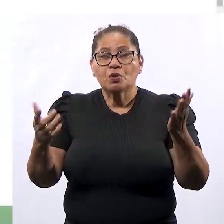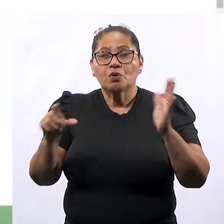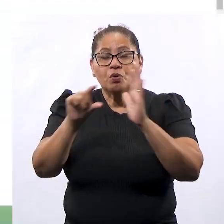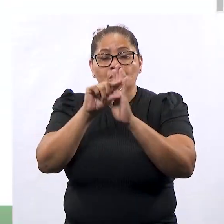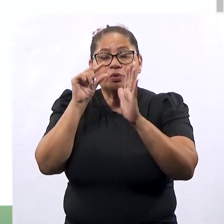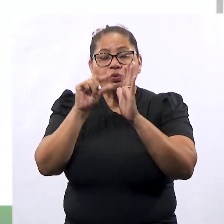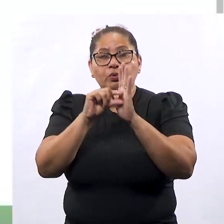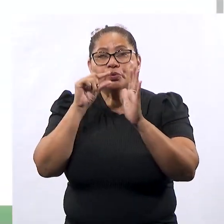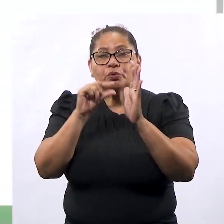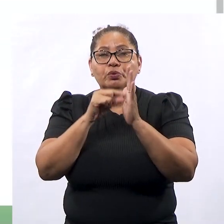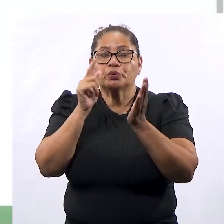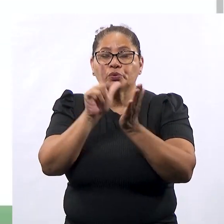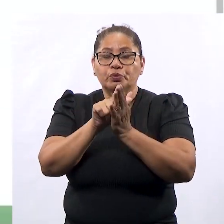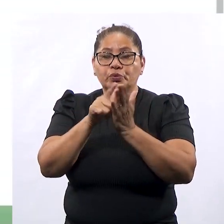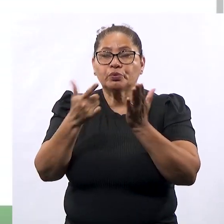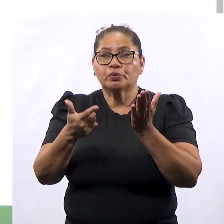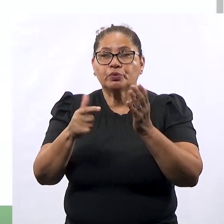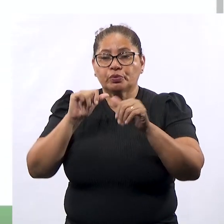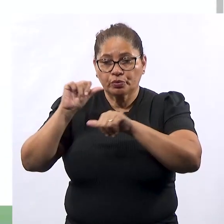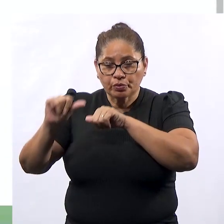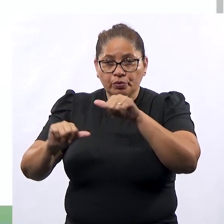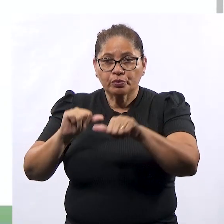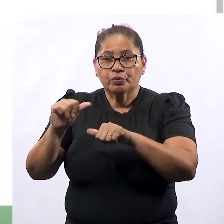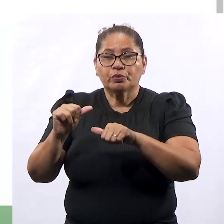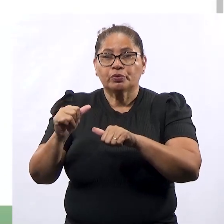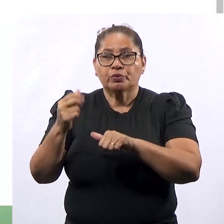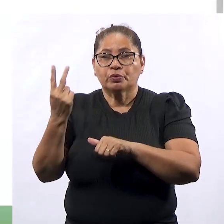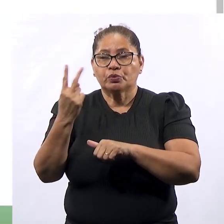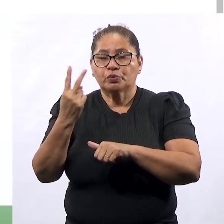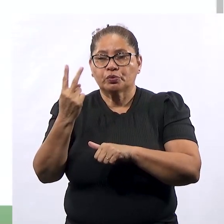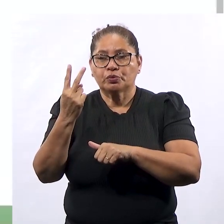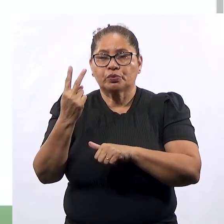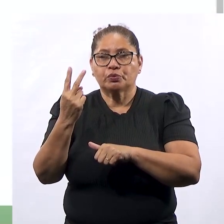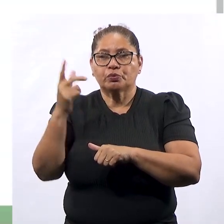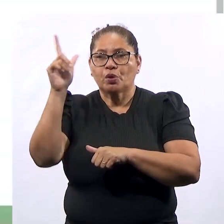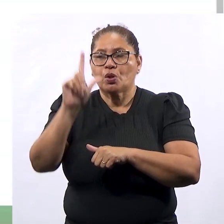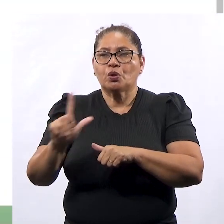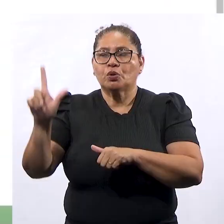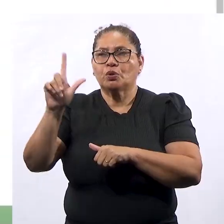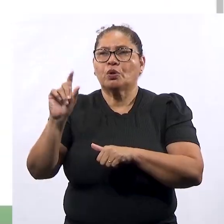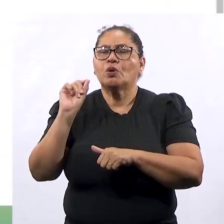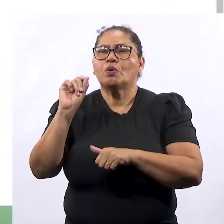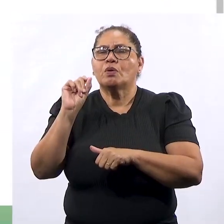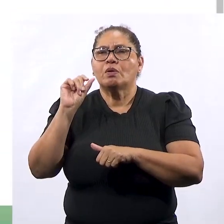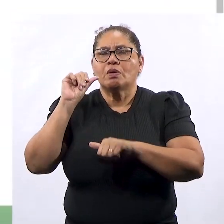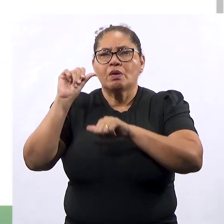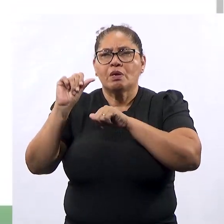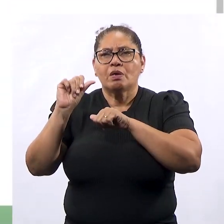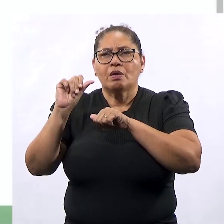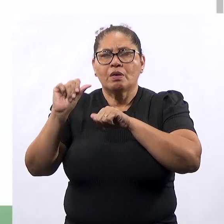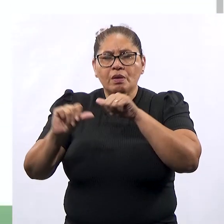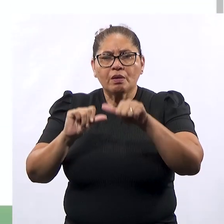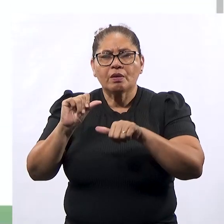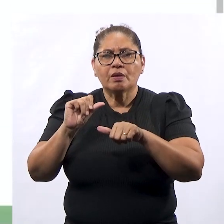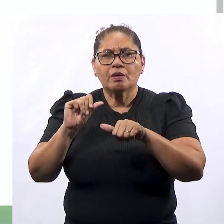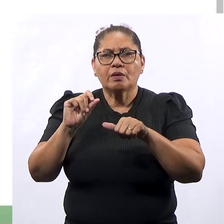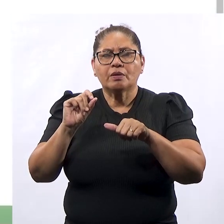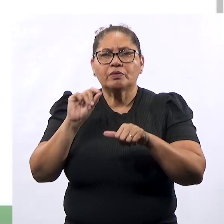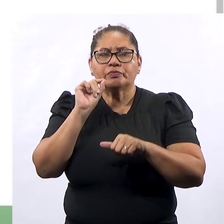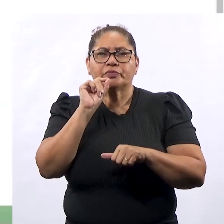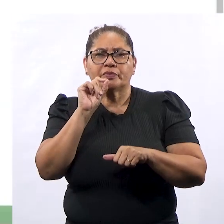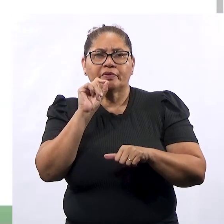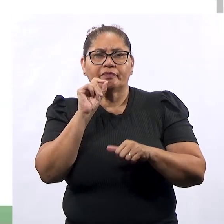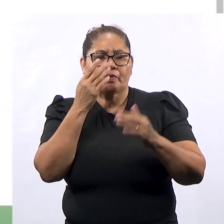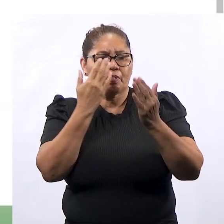Então, quais são os capítulos que eu tenho do livro, a avaliação entre duas lógicas, o que é a avaliação, de que